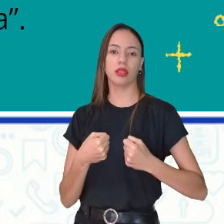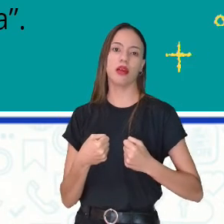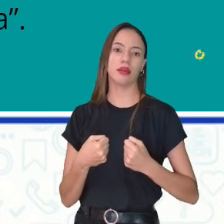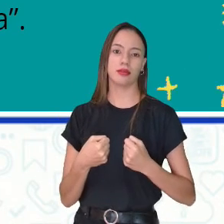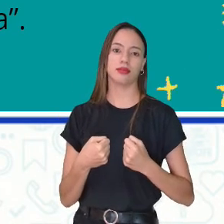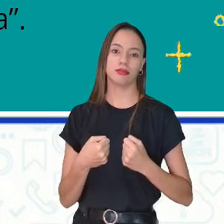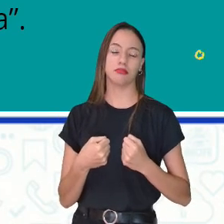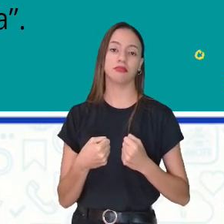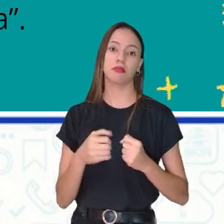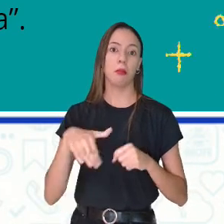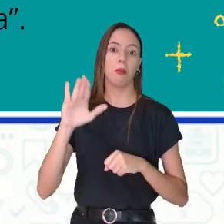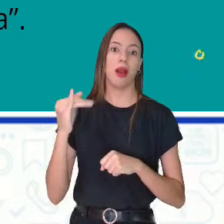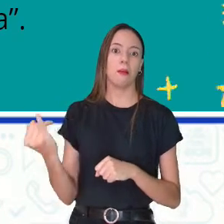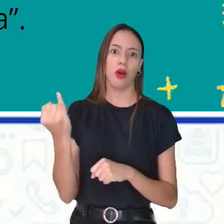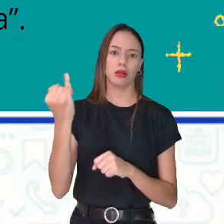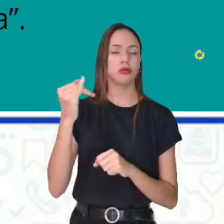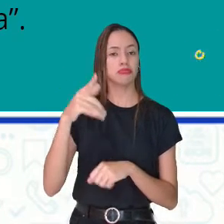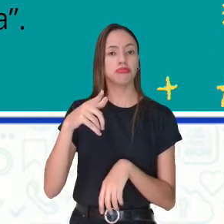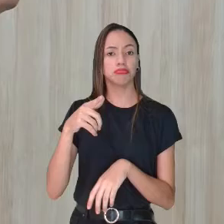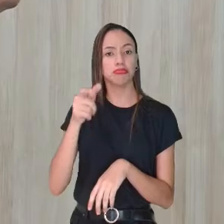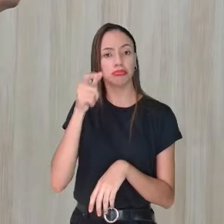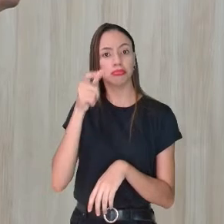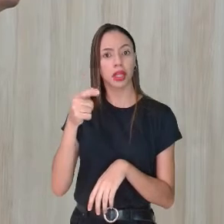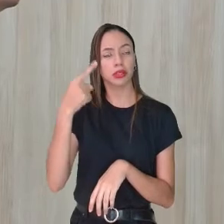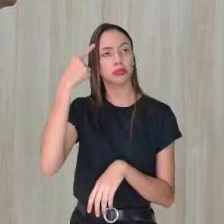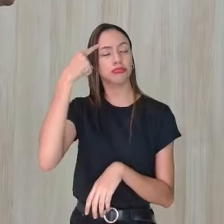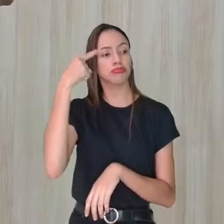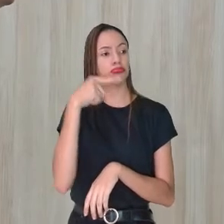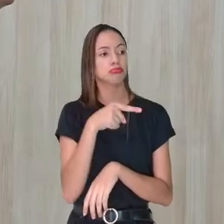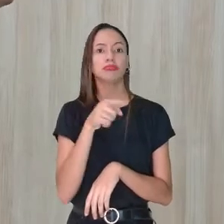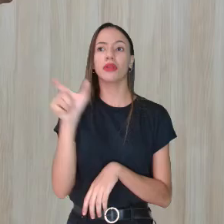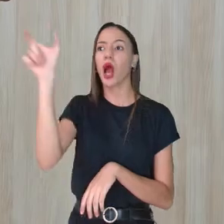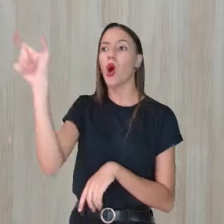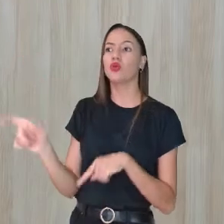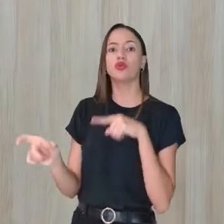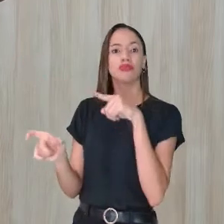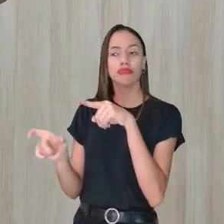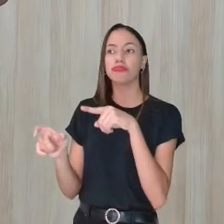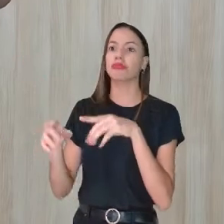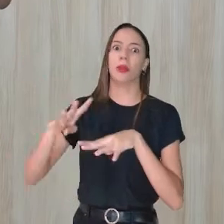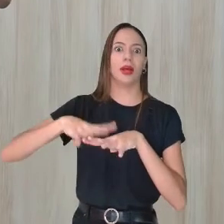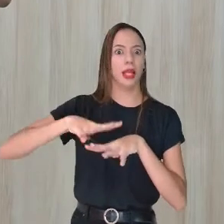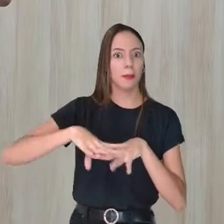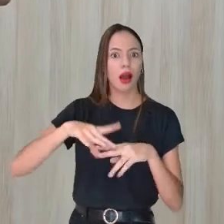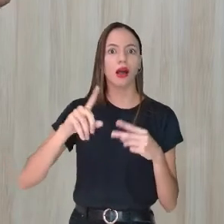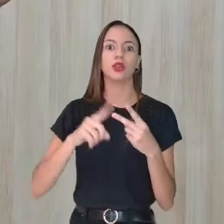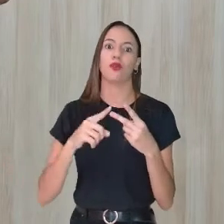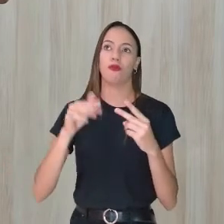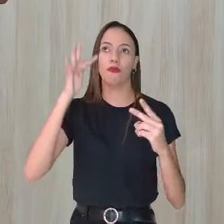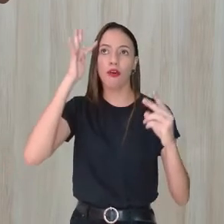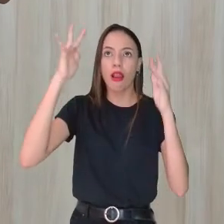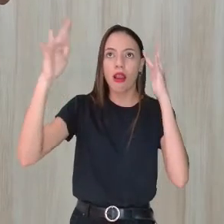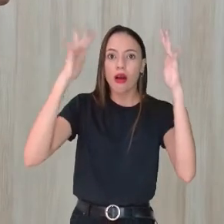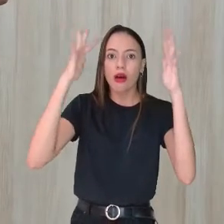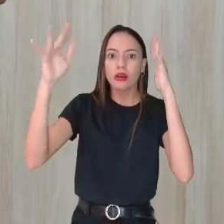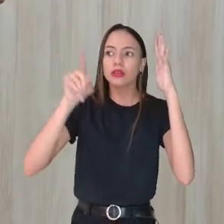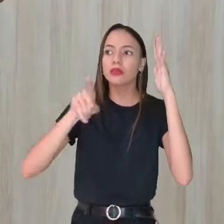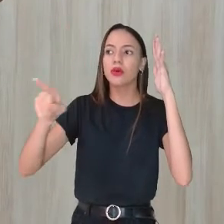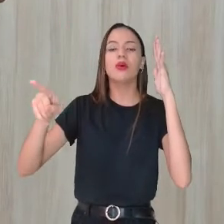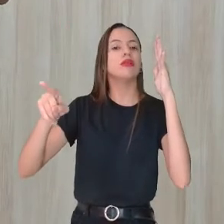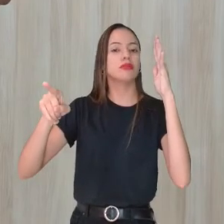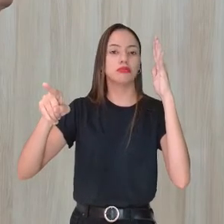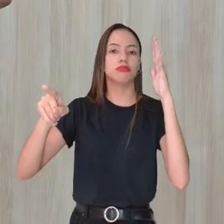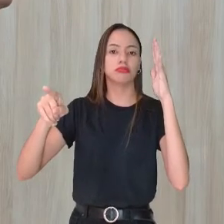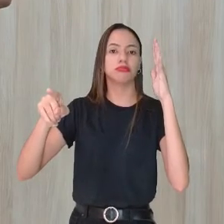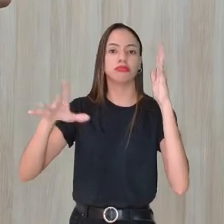interessante pensar sobre isso, né? Se ele chegou a essa conclusão, ele, como matemático, filósofo, ele está apoiado nas